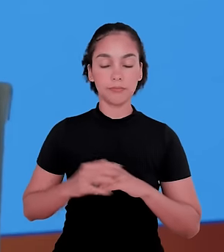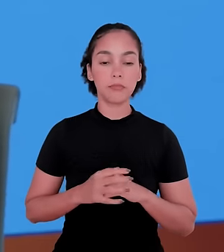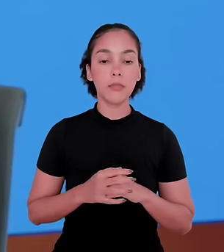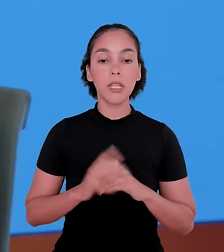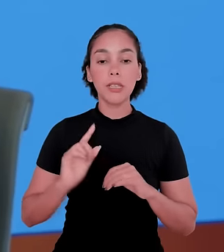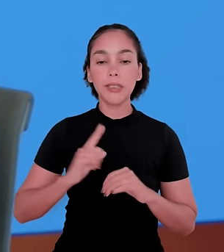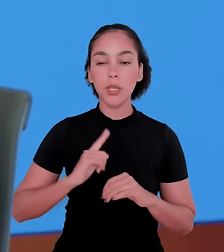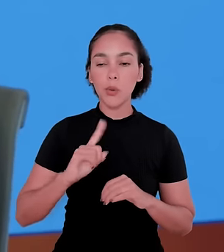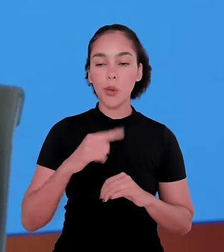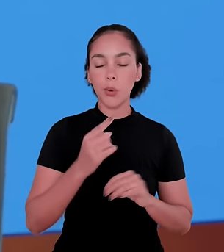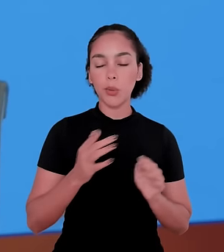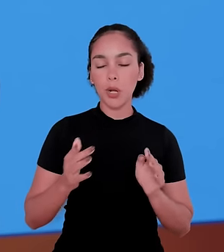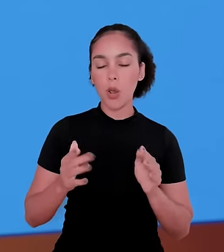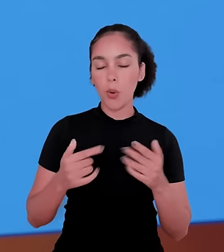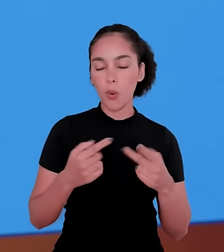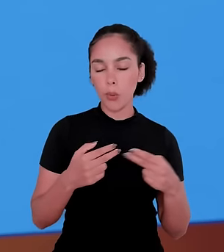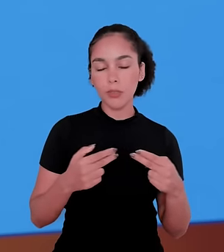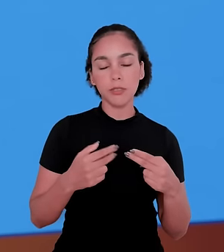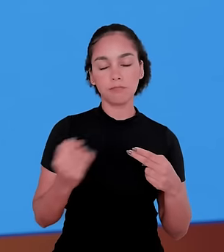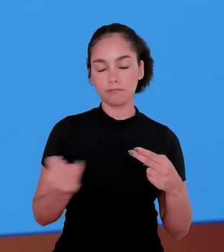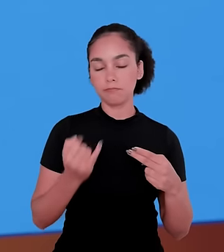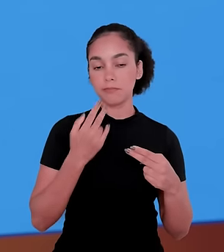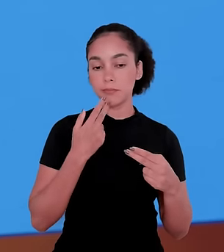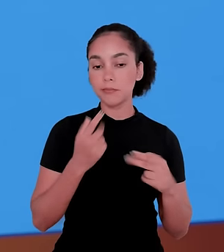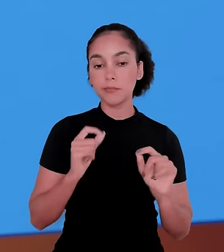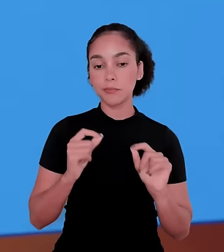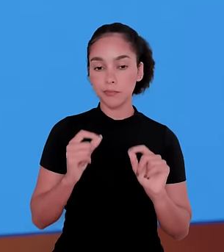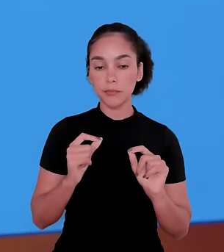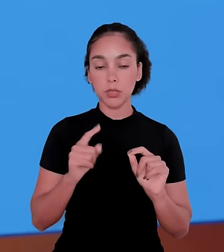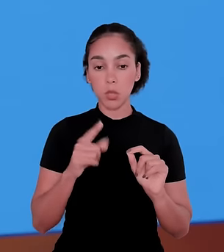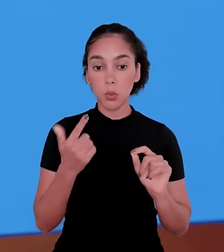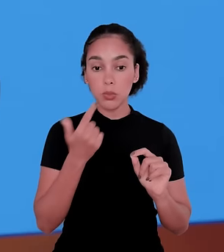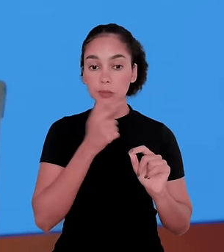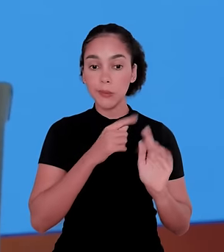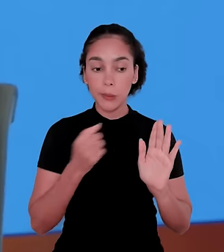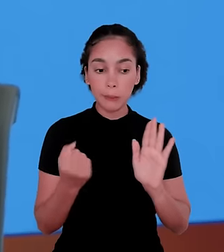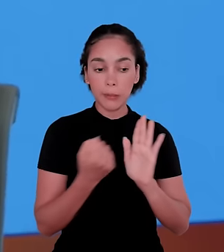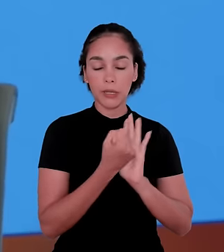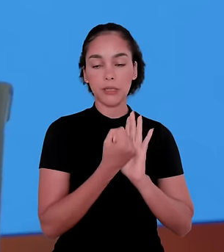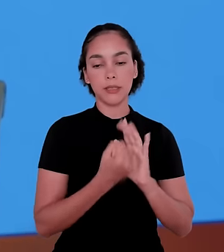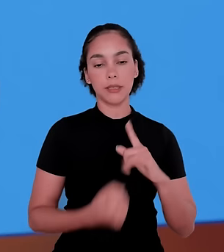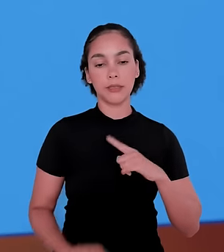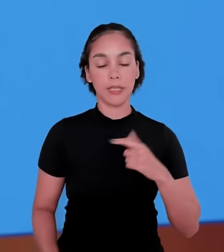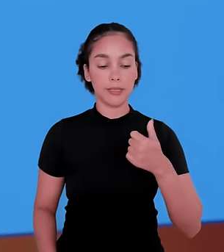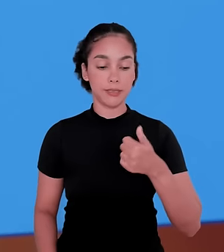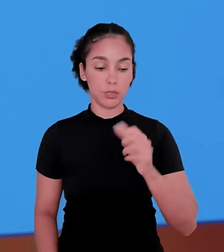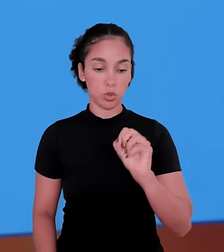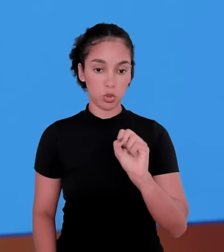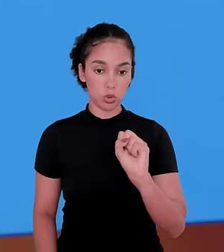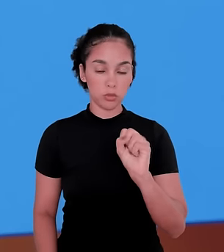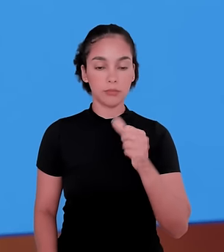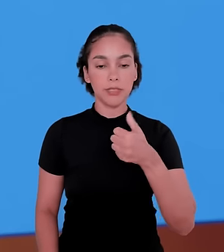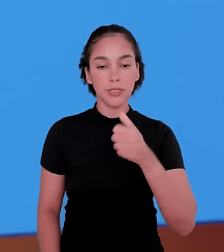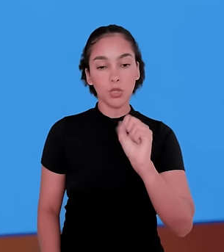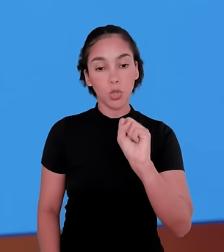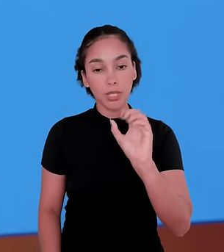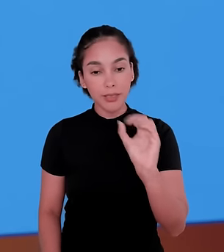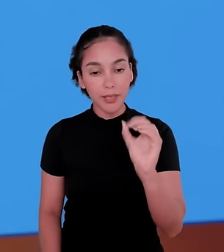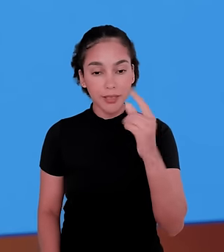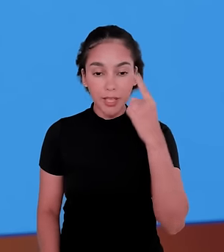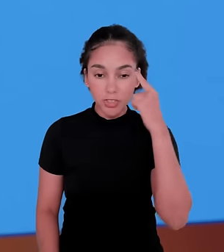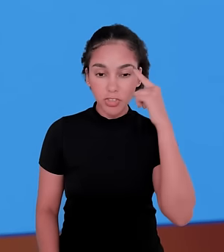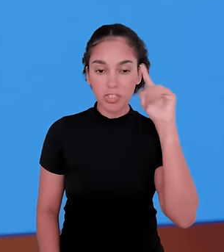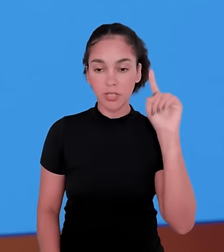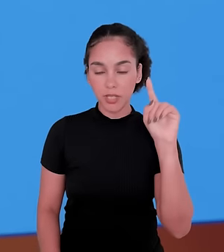importante ressaltar que uma vez que você conseguiu a sua marca ainda existe 180 dias dias que alguém que se ache